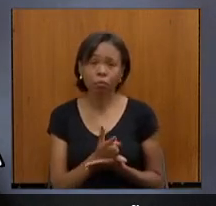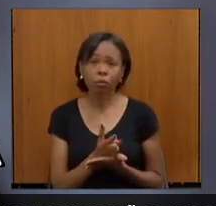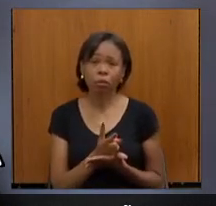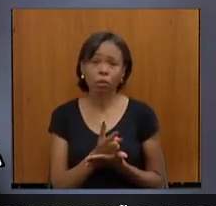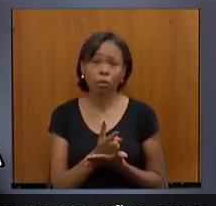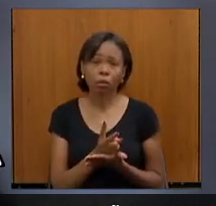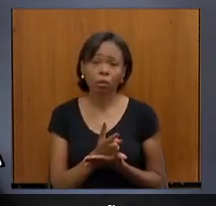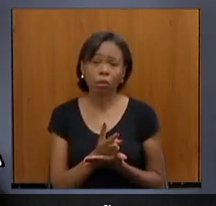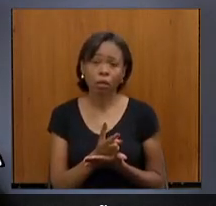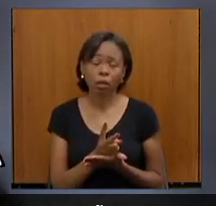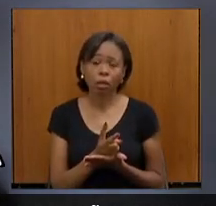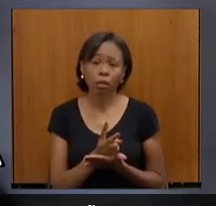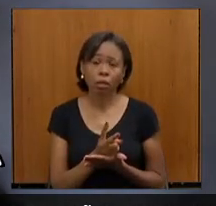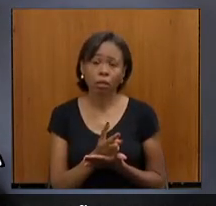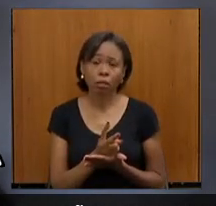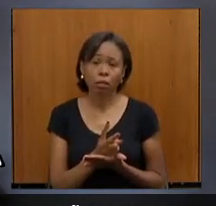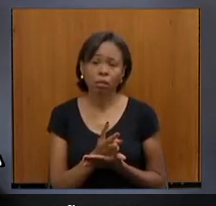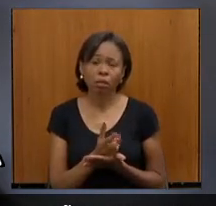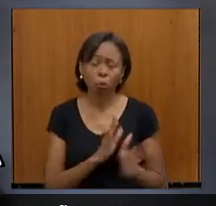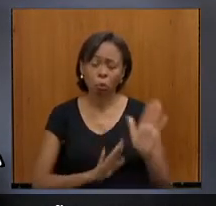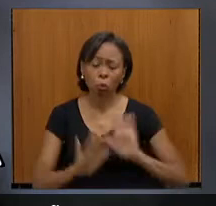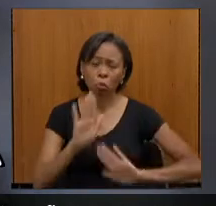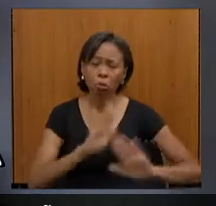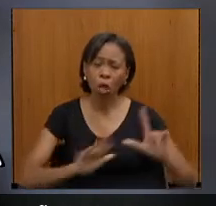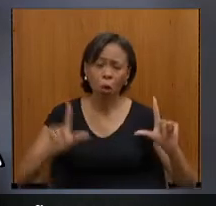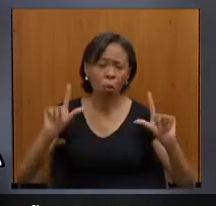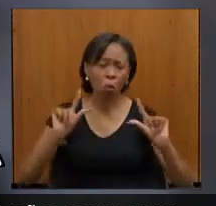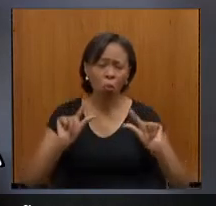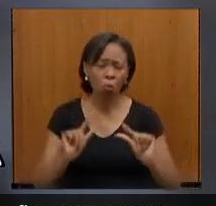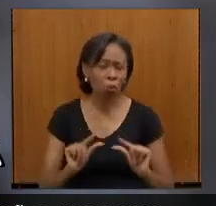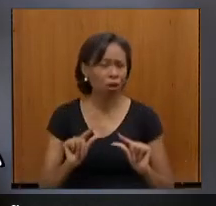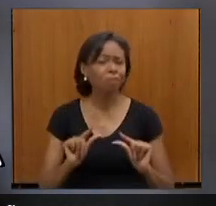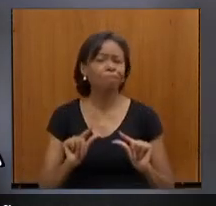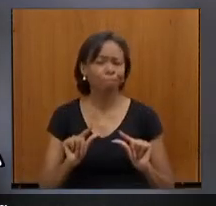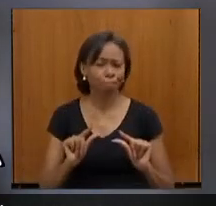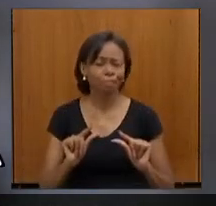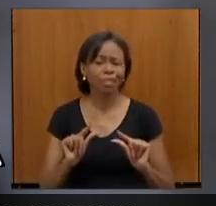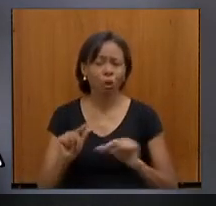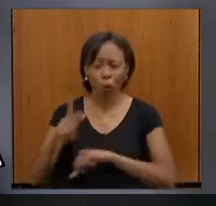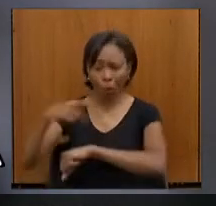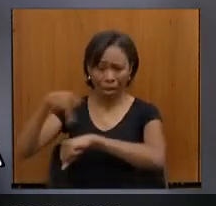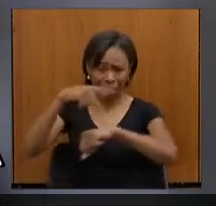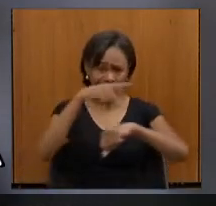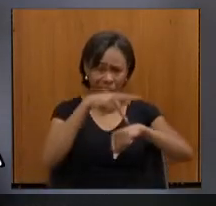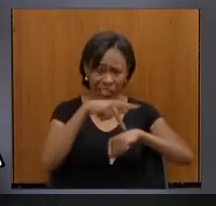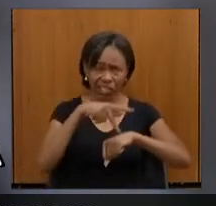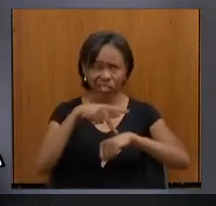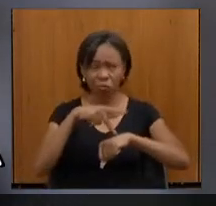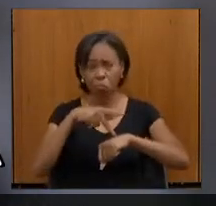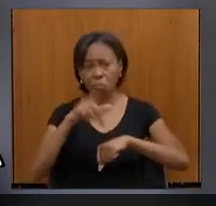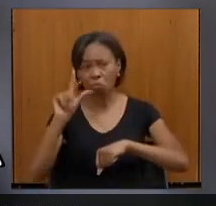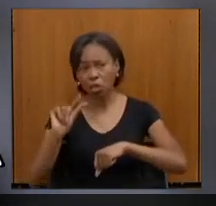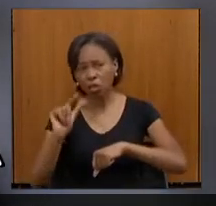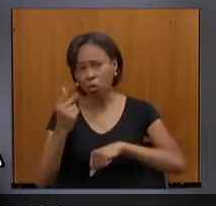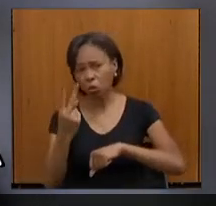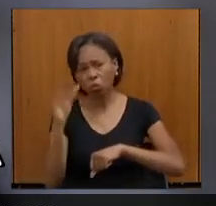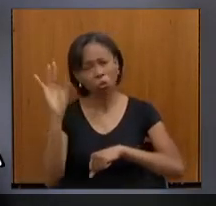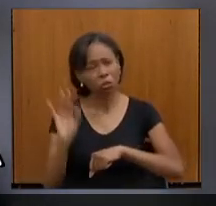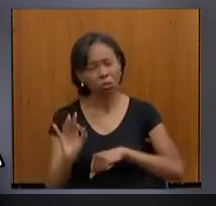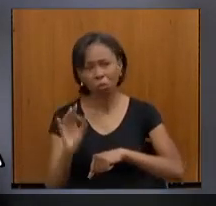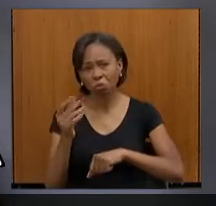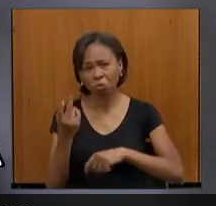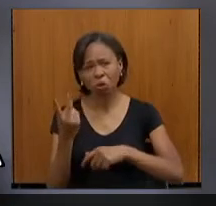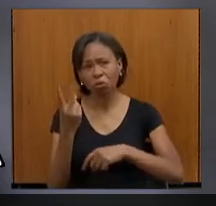indicador, menos de 2 países na região cumprirão suas metas em 2030. E